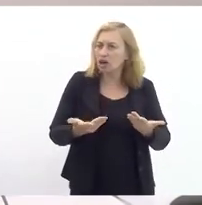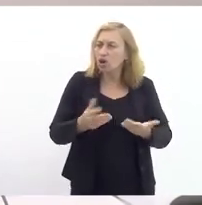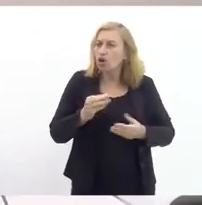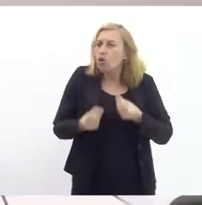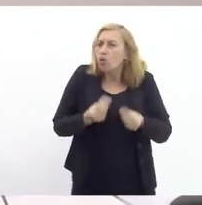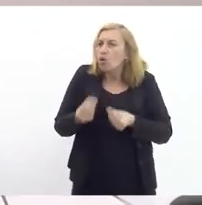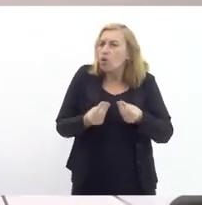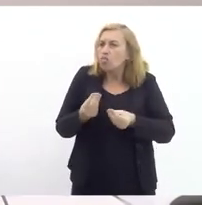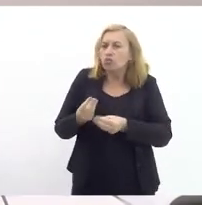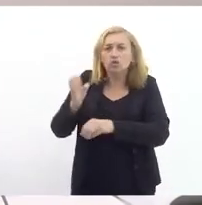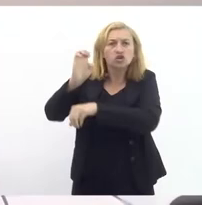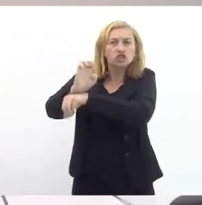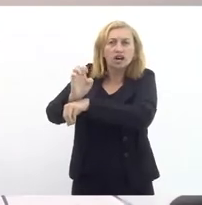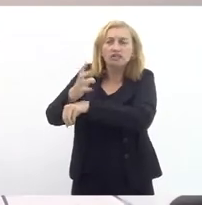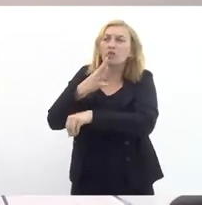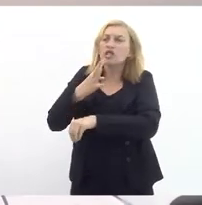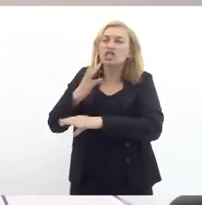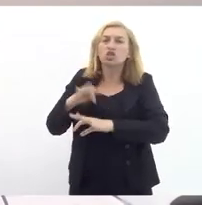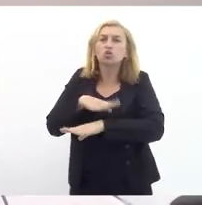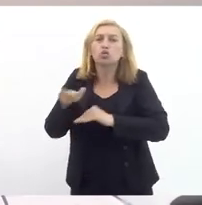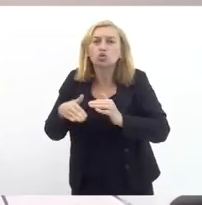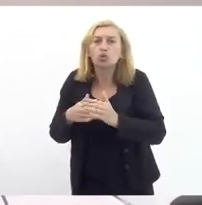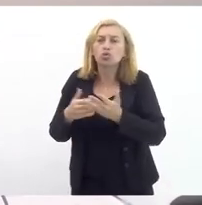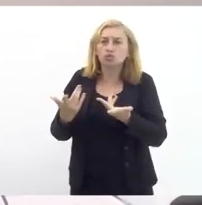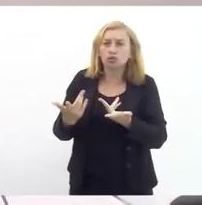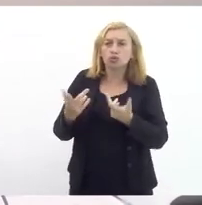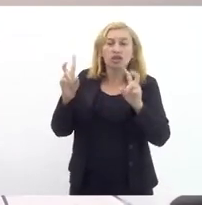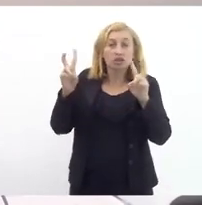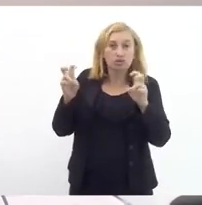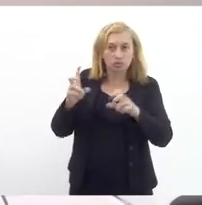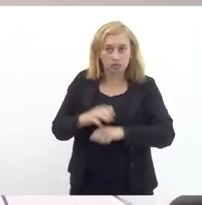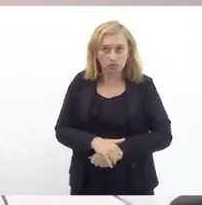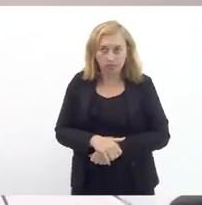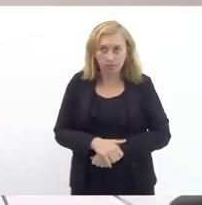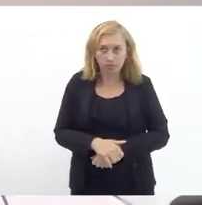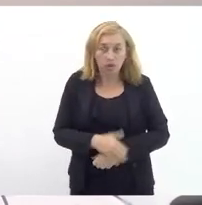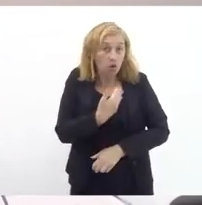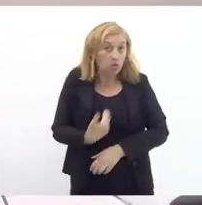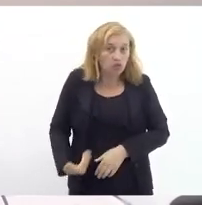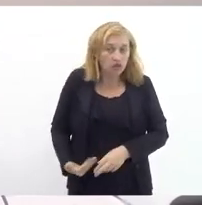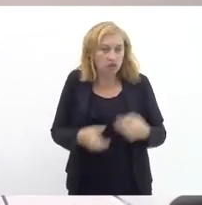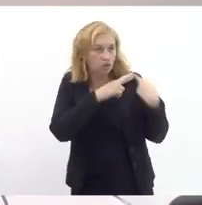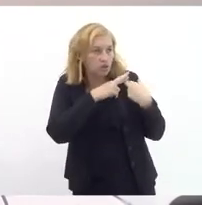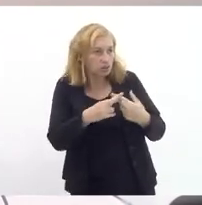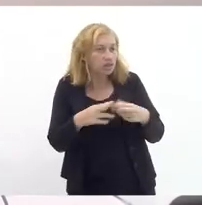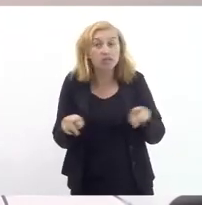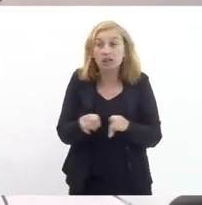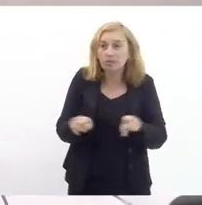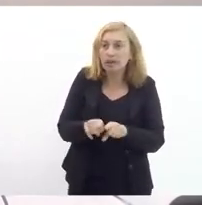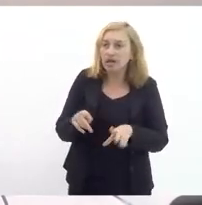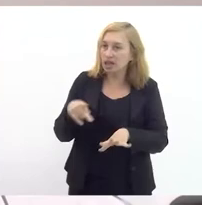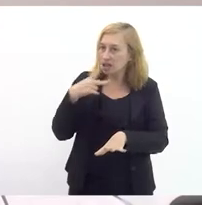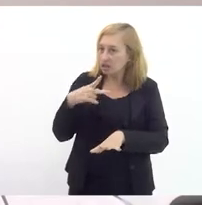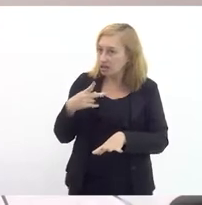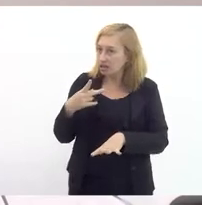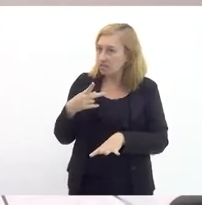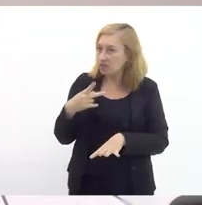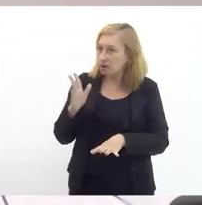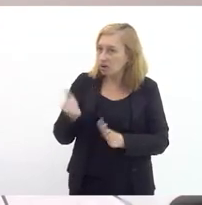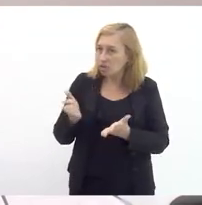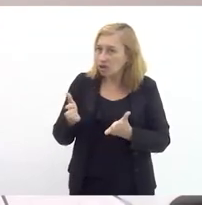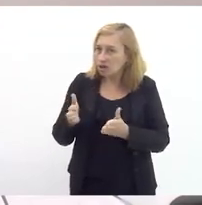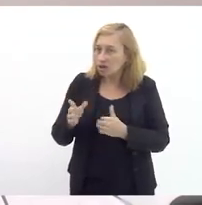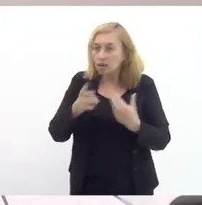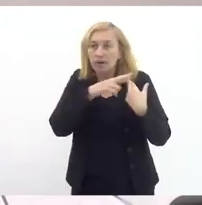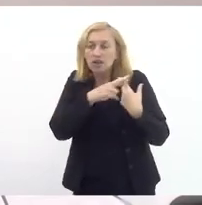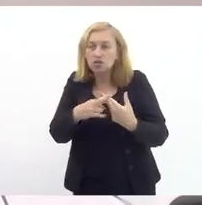que é o governo do Estado, vai tomar conhecimento do que está acontecendo? O governador agora está sendo responsabilizado, tanto é que ele colocou uma força-tarefa para assumir